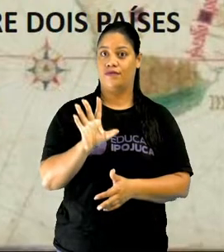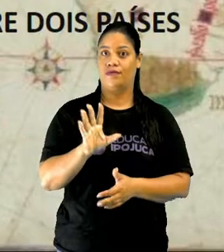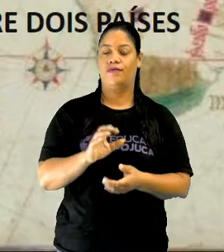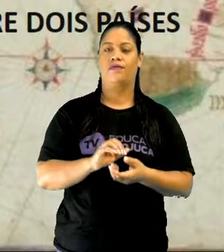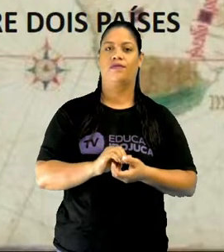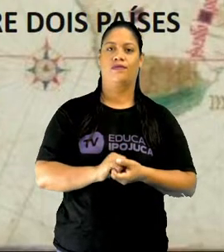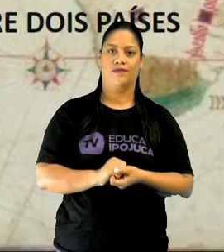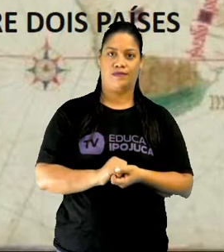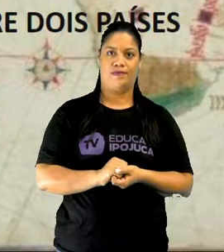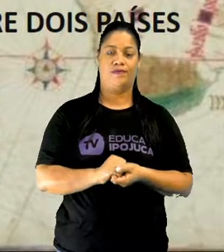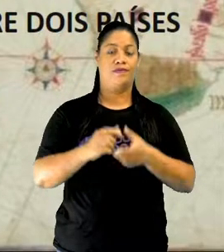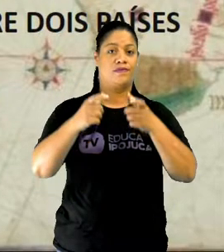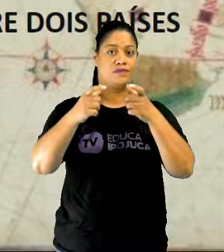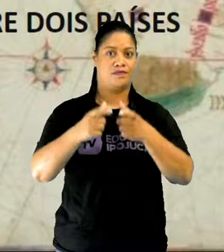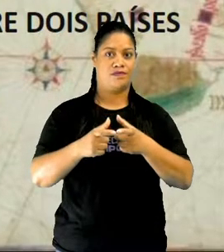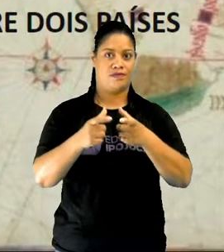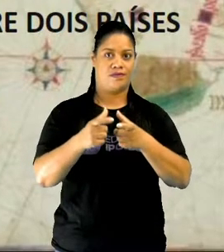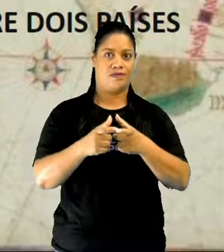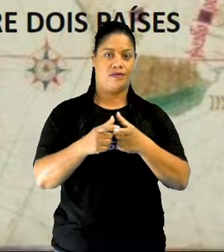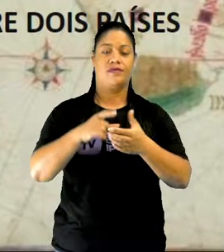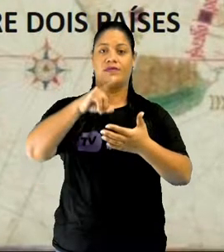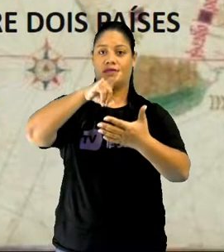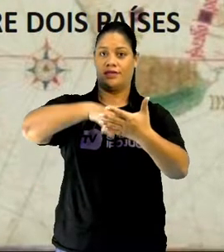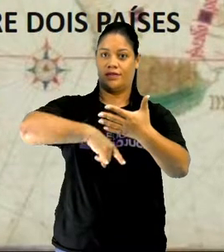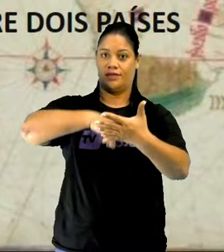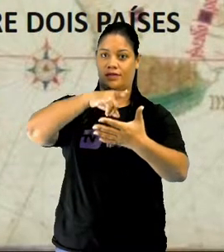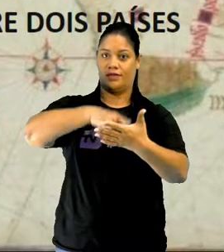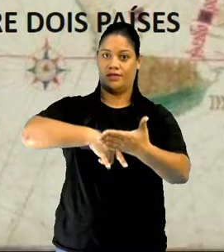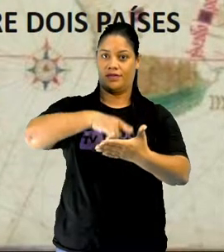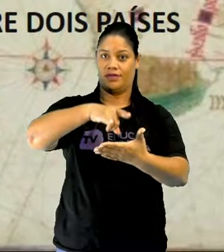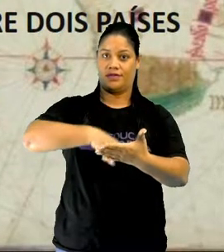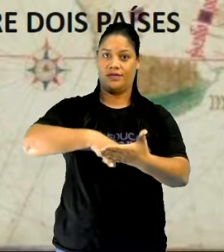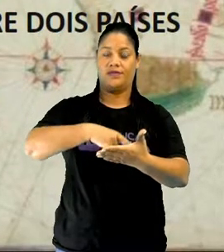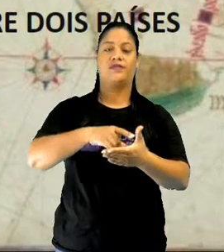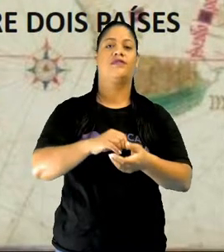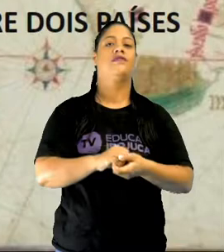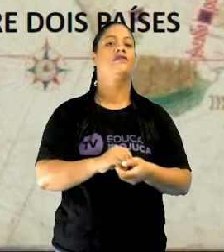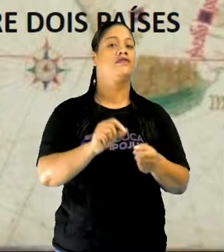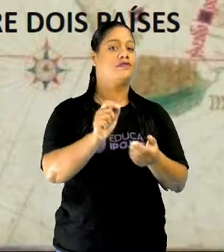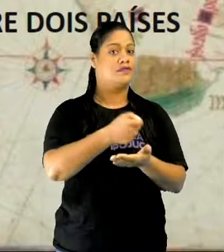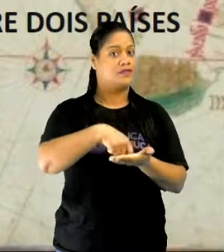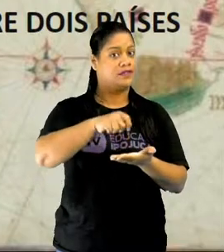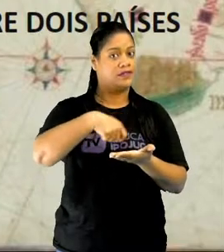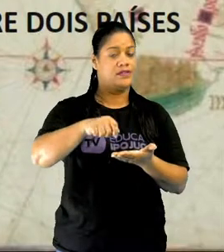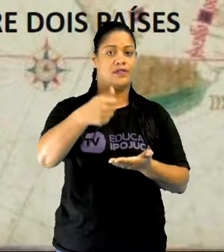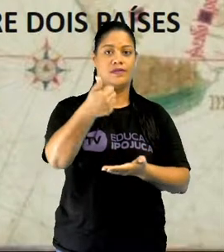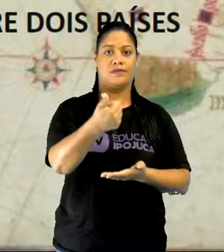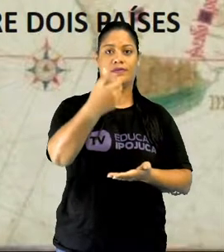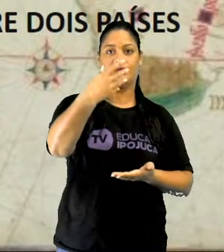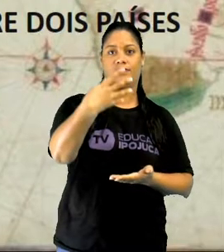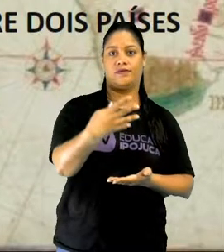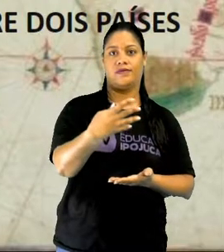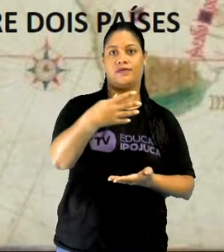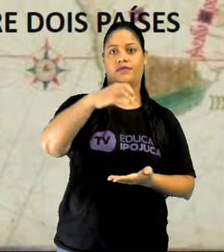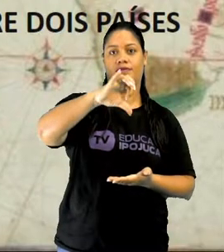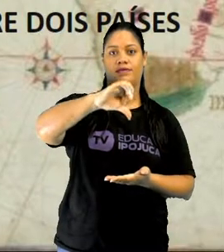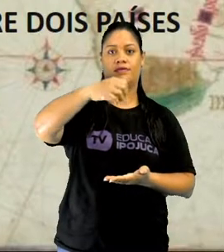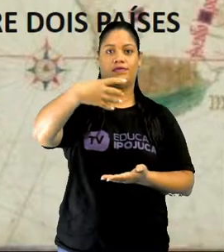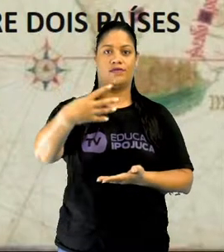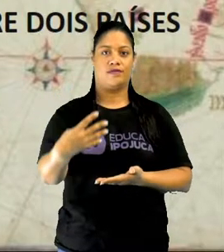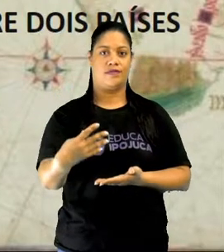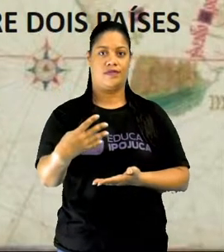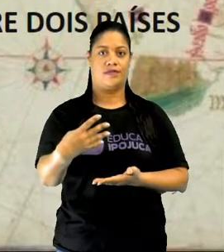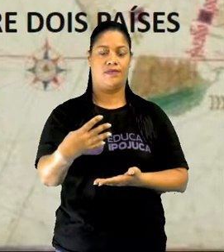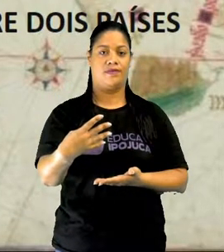área estabelecida pelo Tratado de Tordesilhas, que foi assinado em 1494